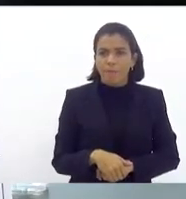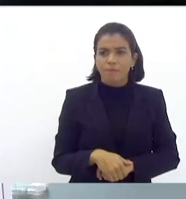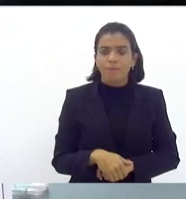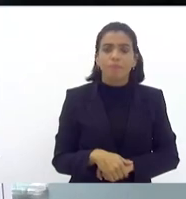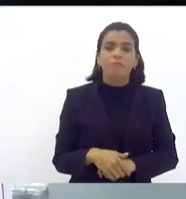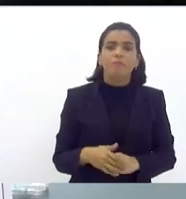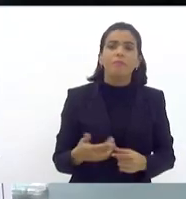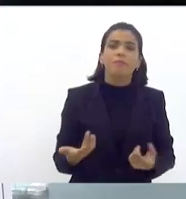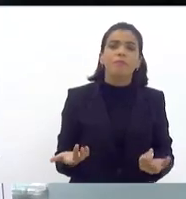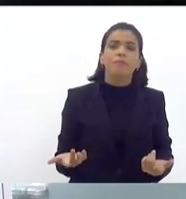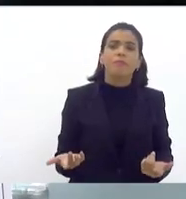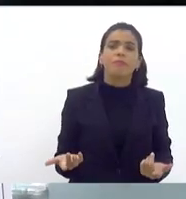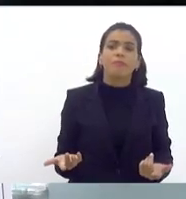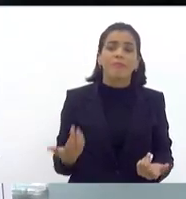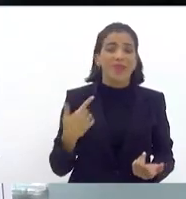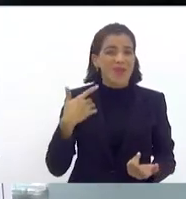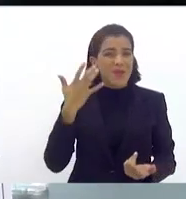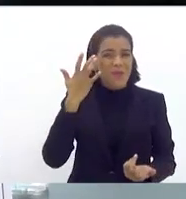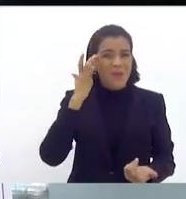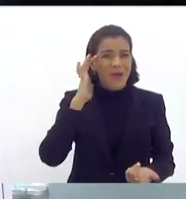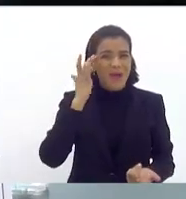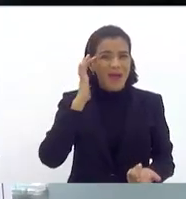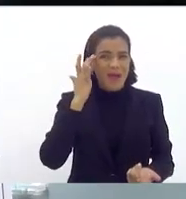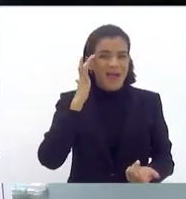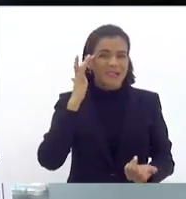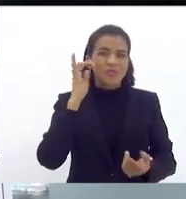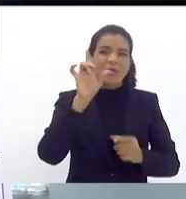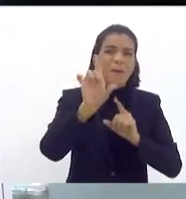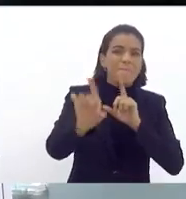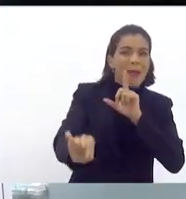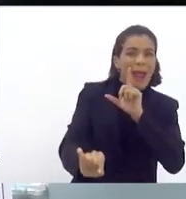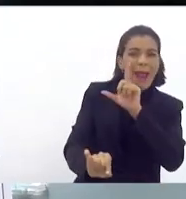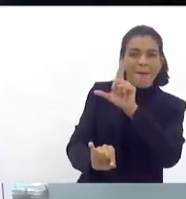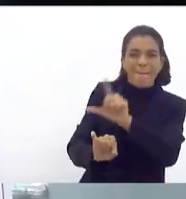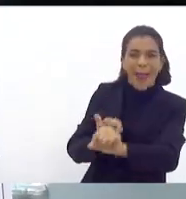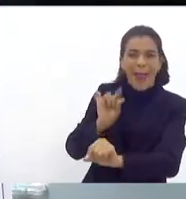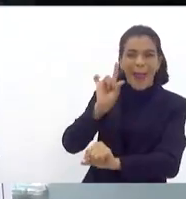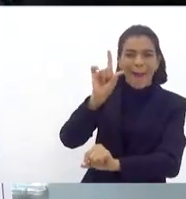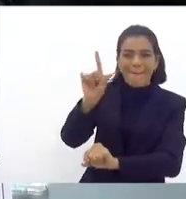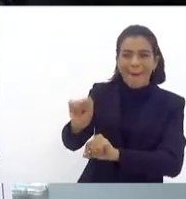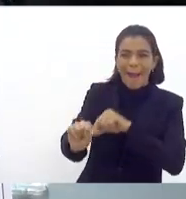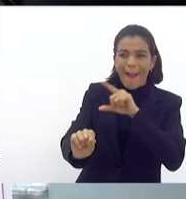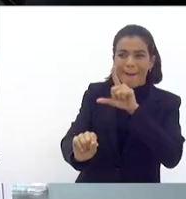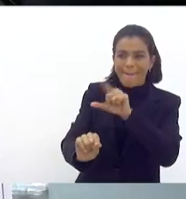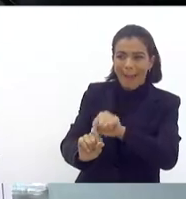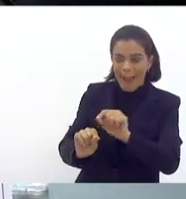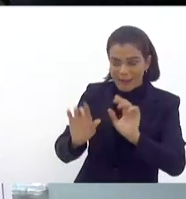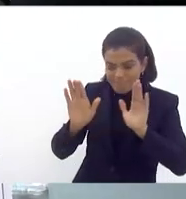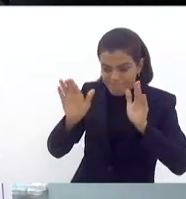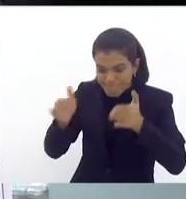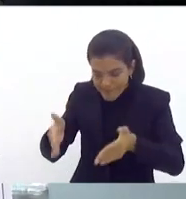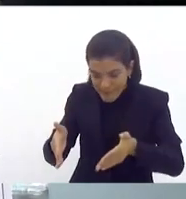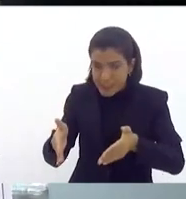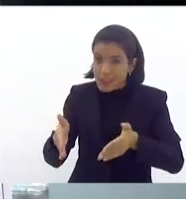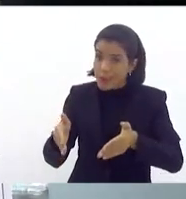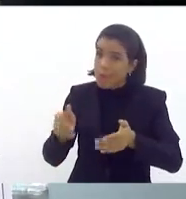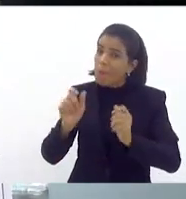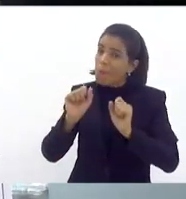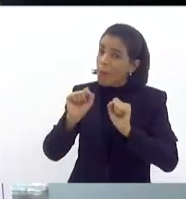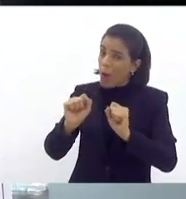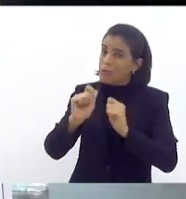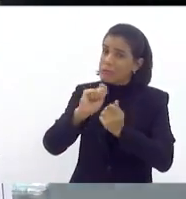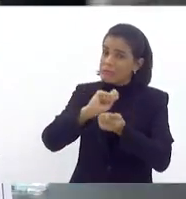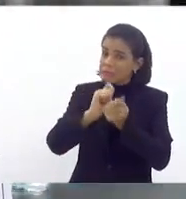Eu acho que essa seleção tópica talvez possa